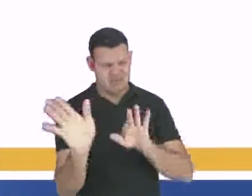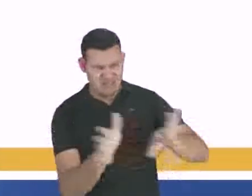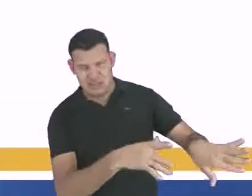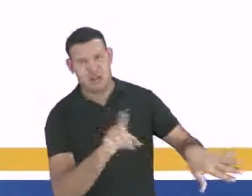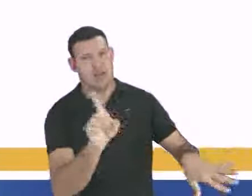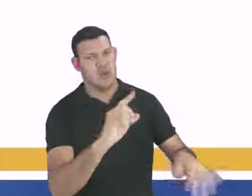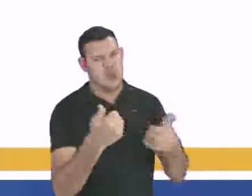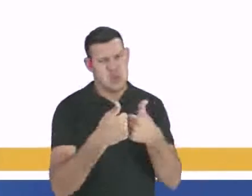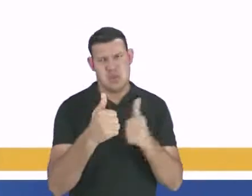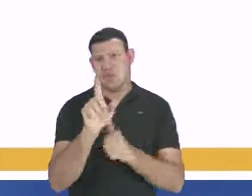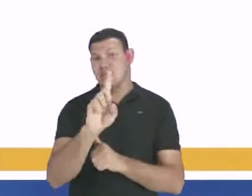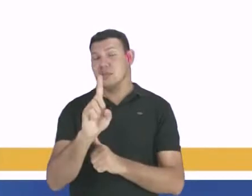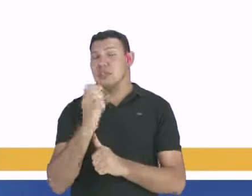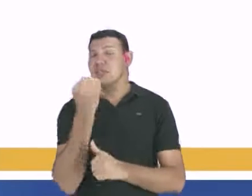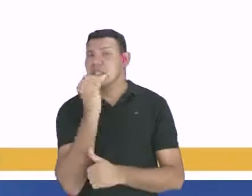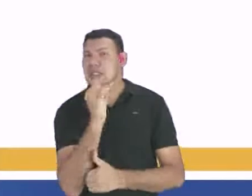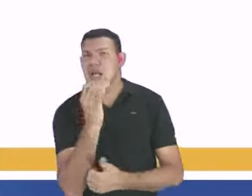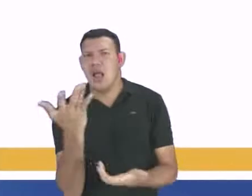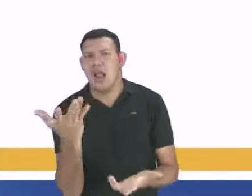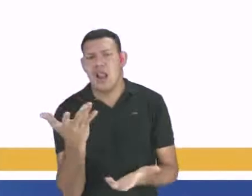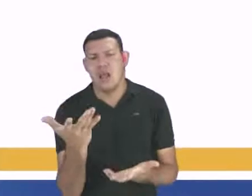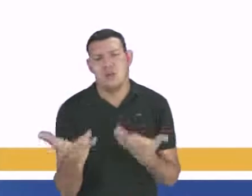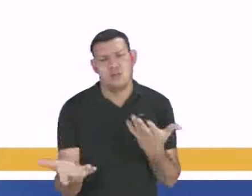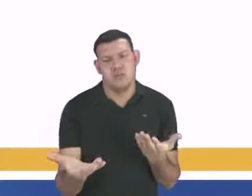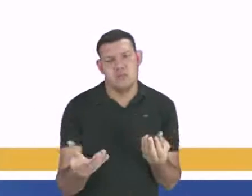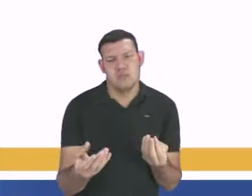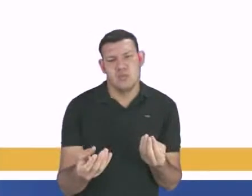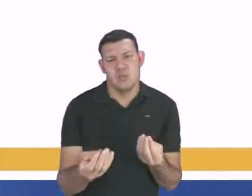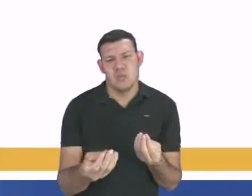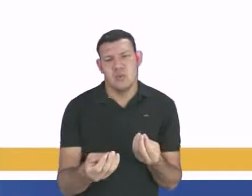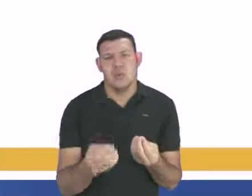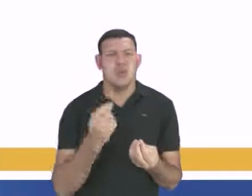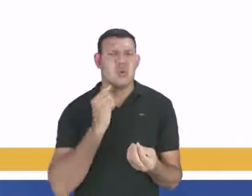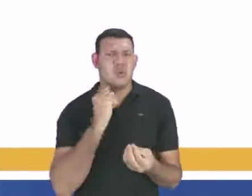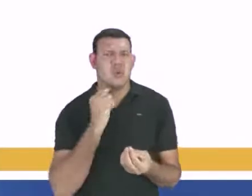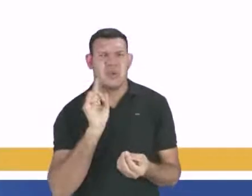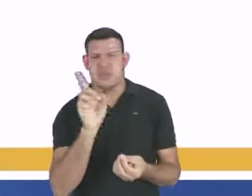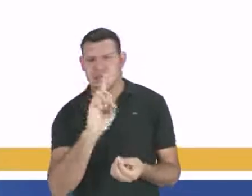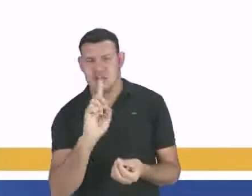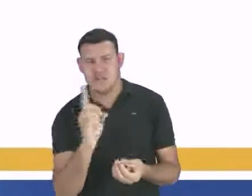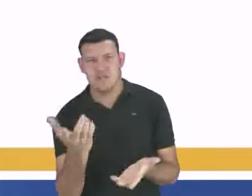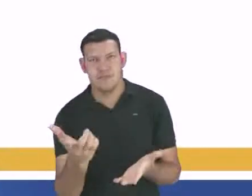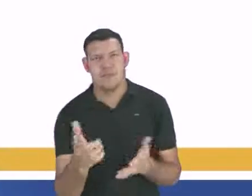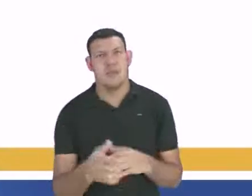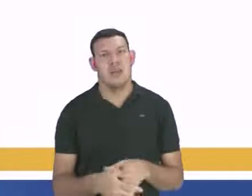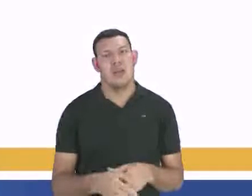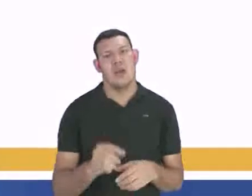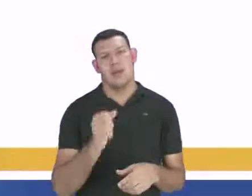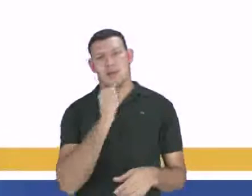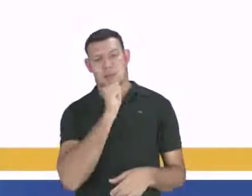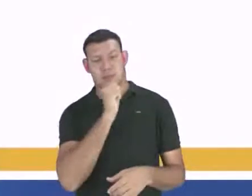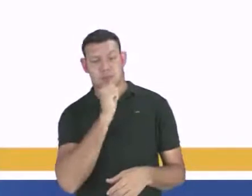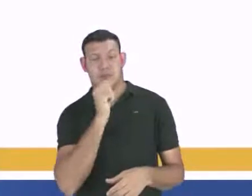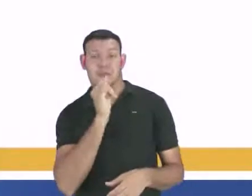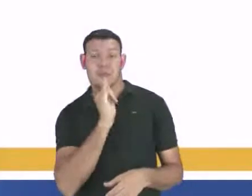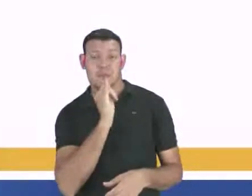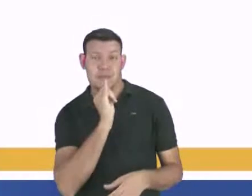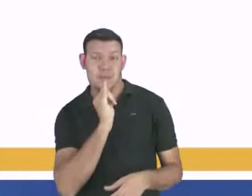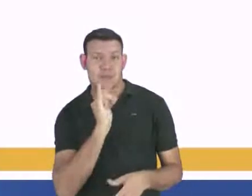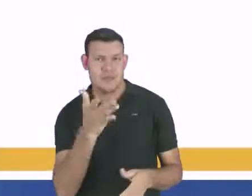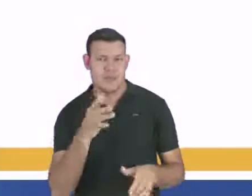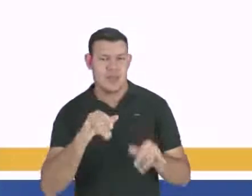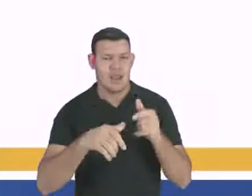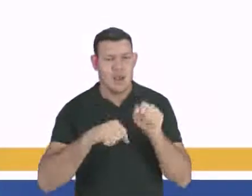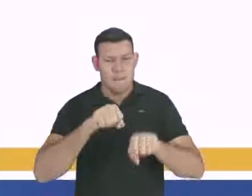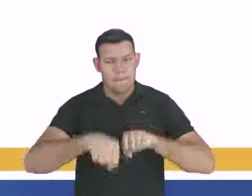pegar um ônibus, mas se você adota um transporte que não emite poluição pelo menos algumas vezes na semana, você está contribuindo para reduzir a emissão